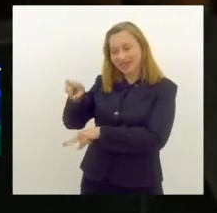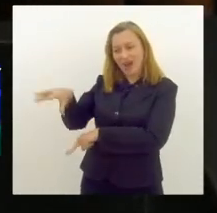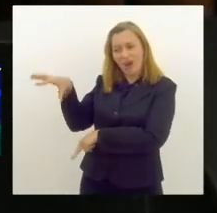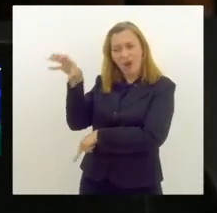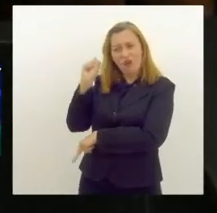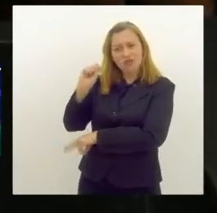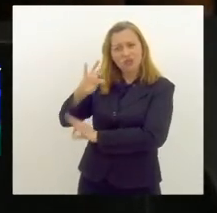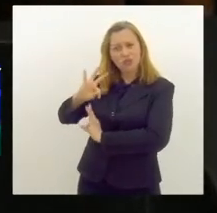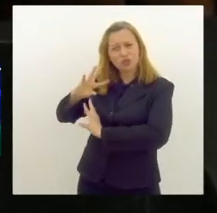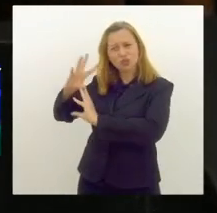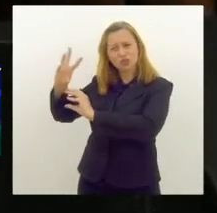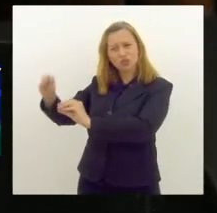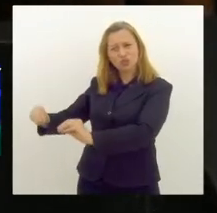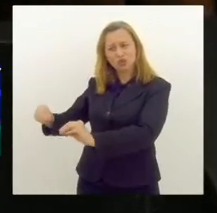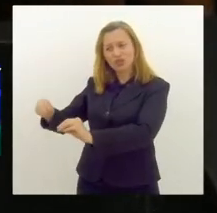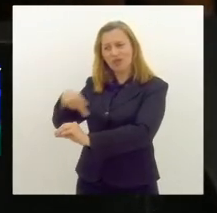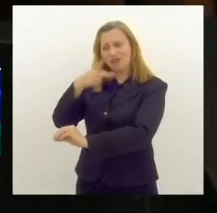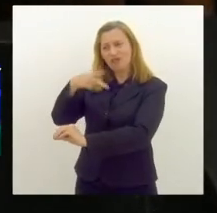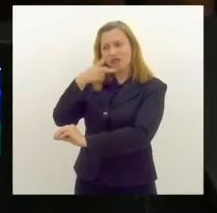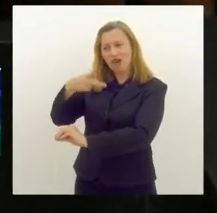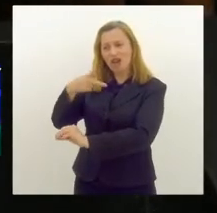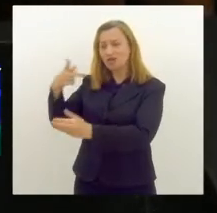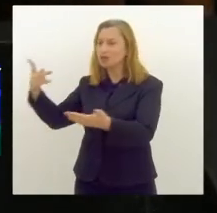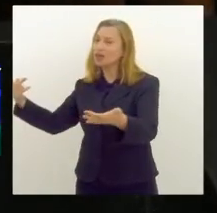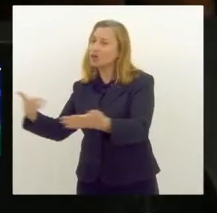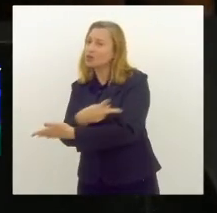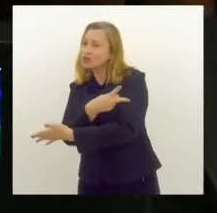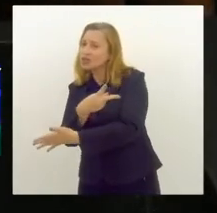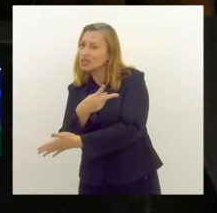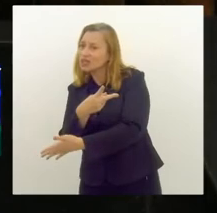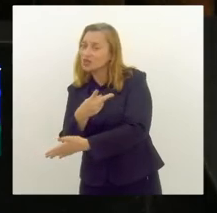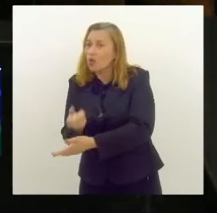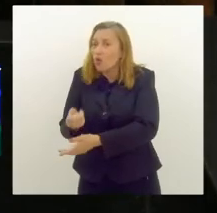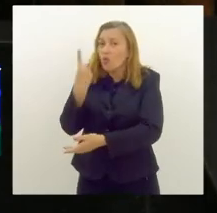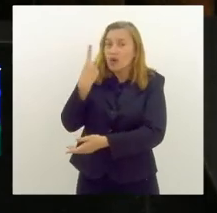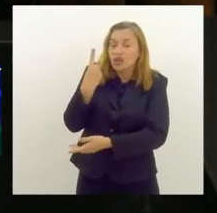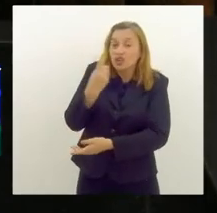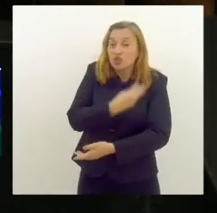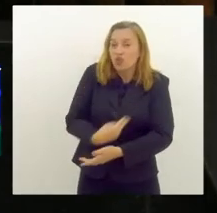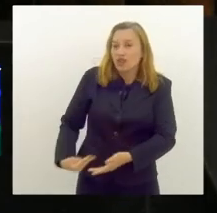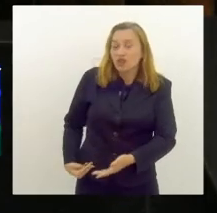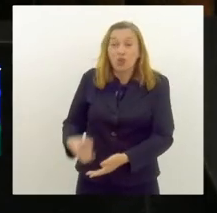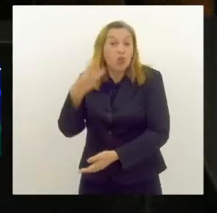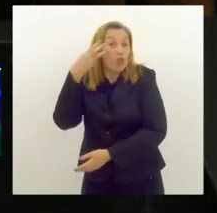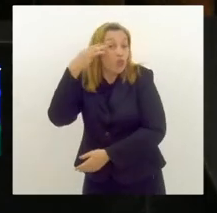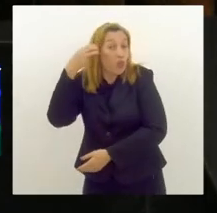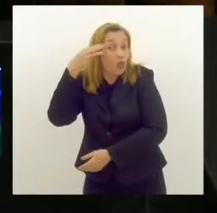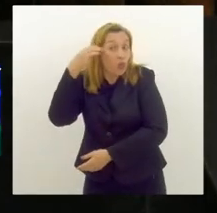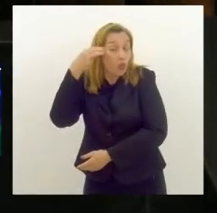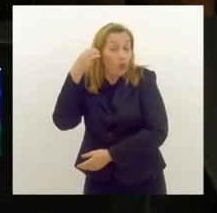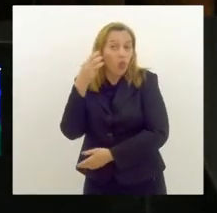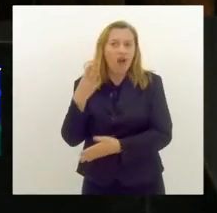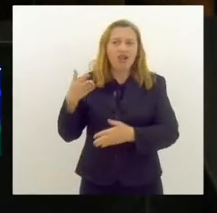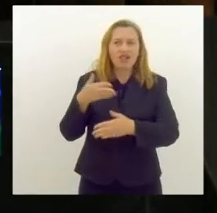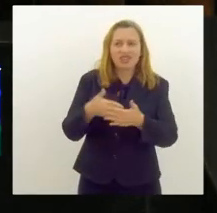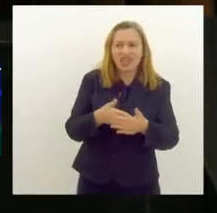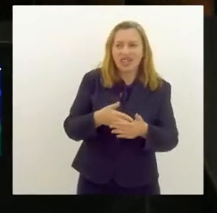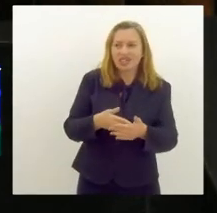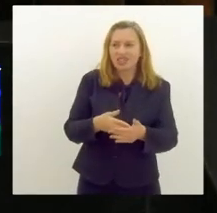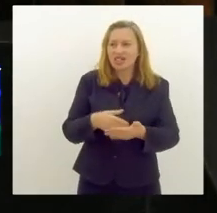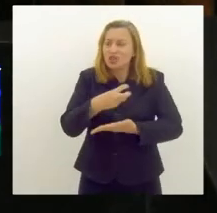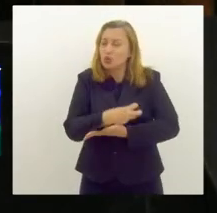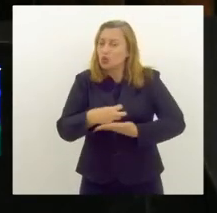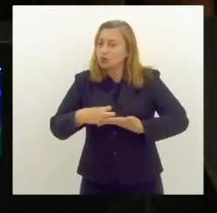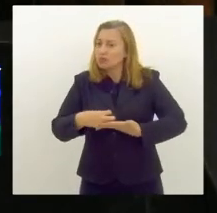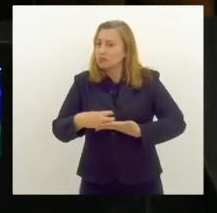ouvindo todo o cronograma, a trajetória do que aconteceu ao ex-governador Wilson Witzel, até chegar ao seu